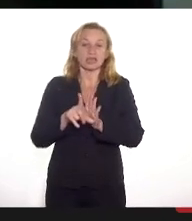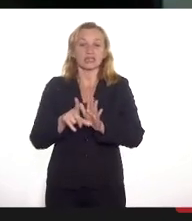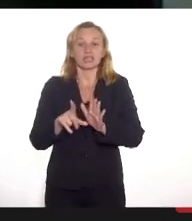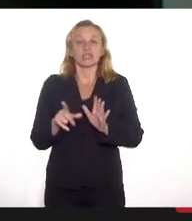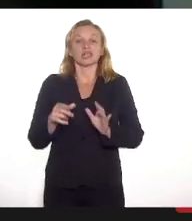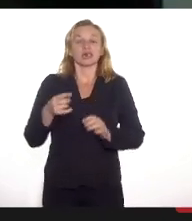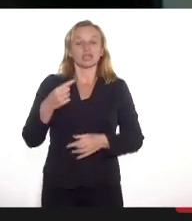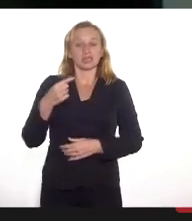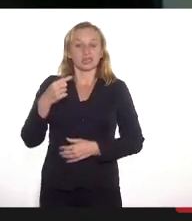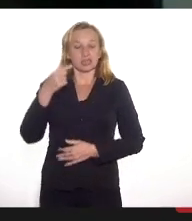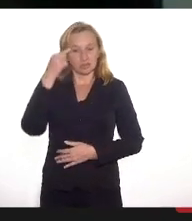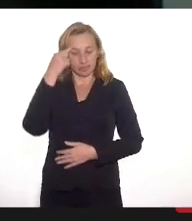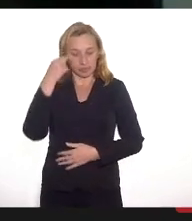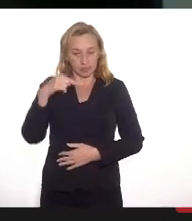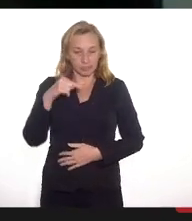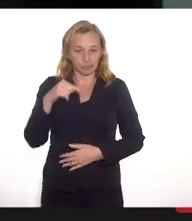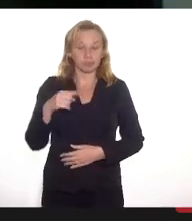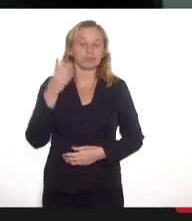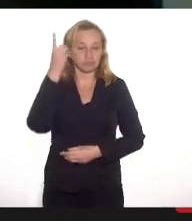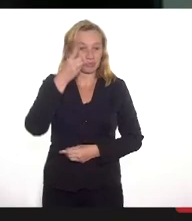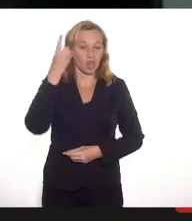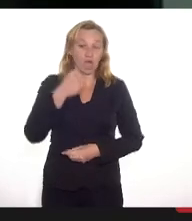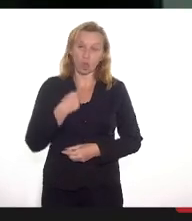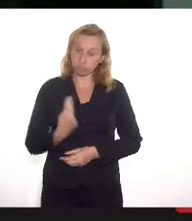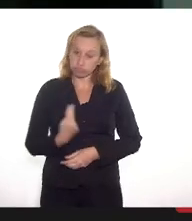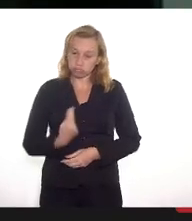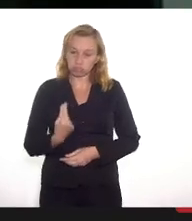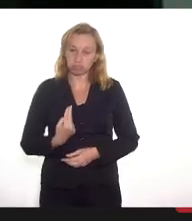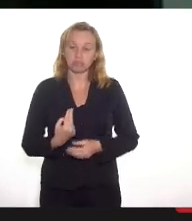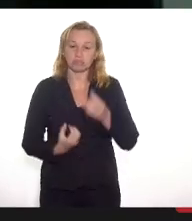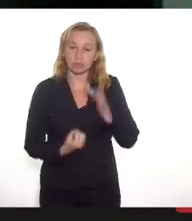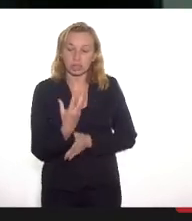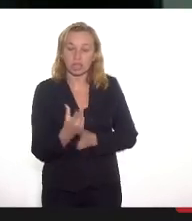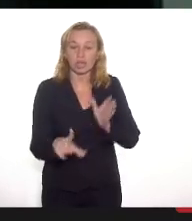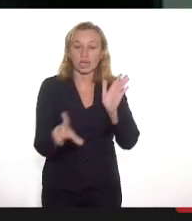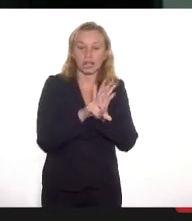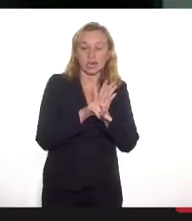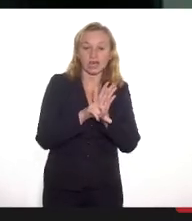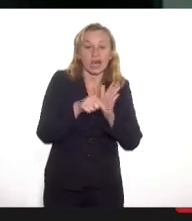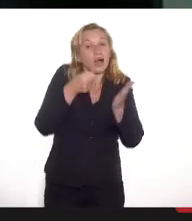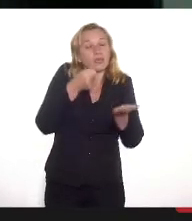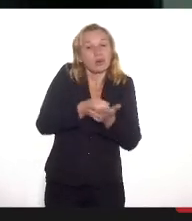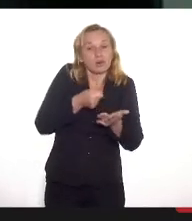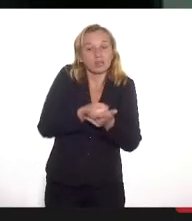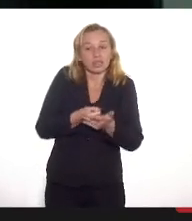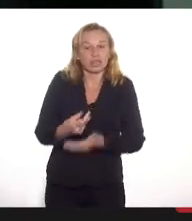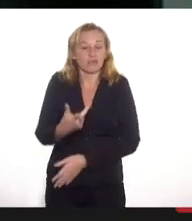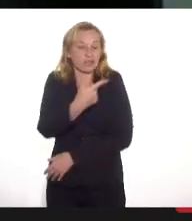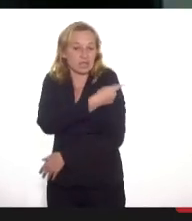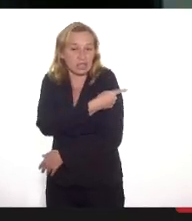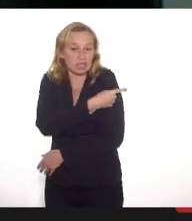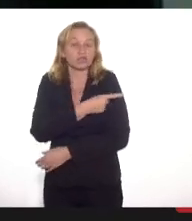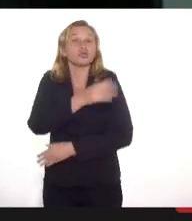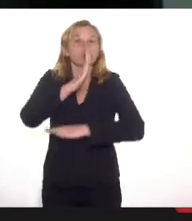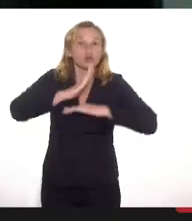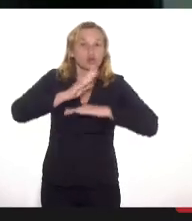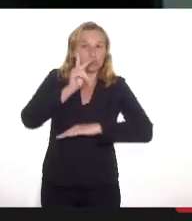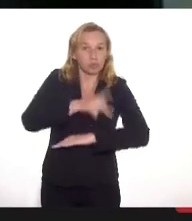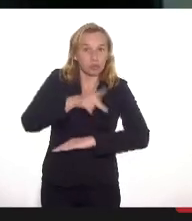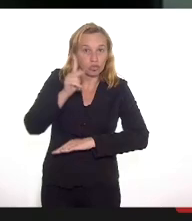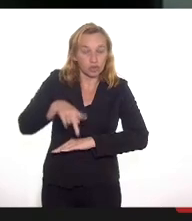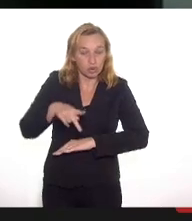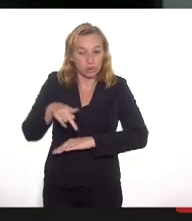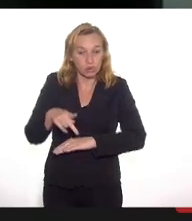eu quero me colocar aqui porque sua autora da lei que determinam a prioridade na vacinação 2p E